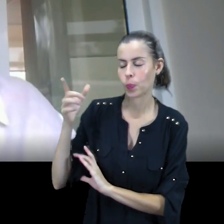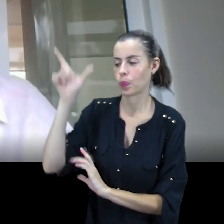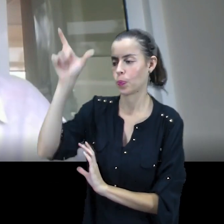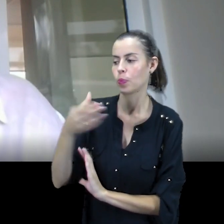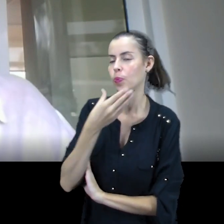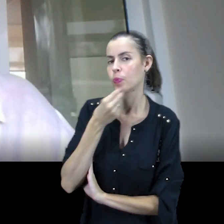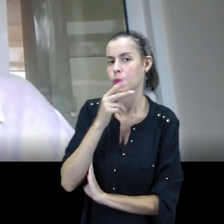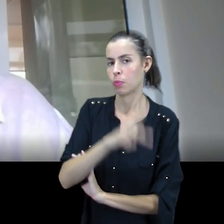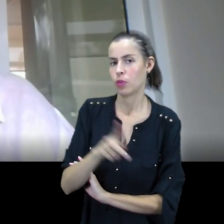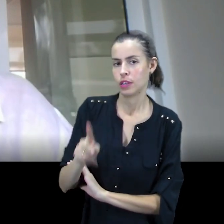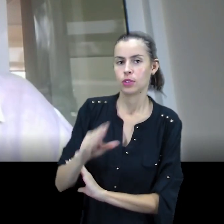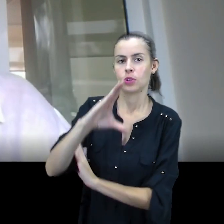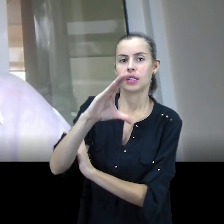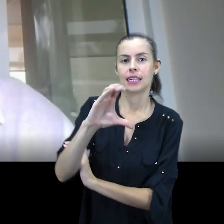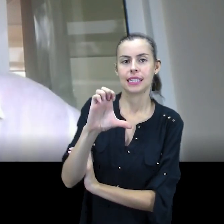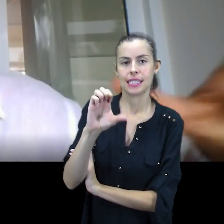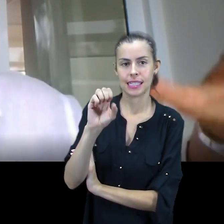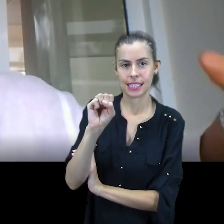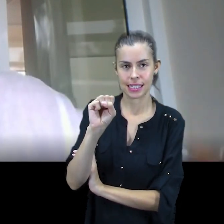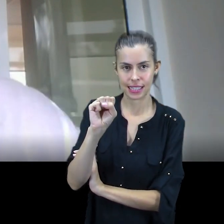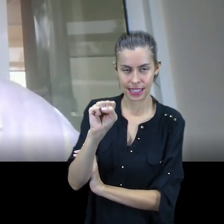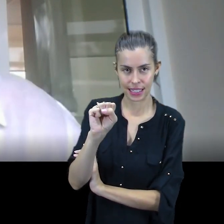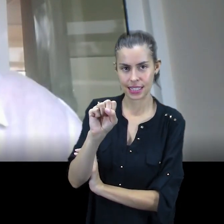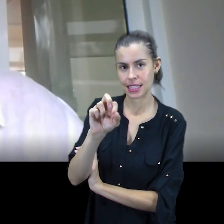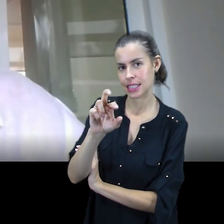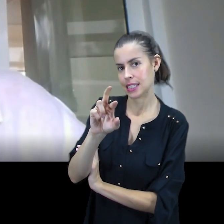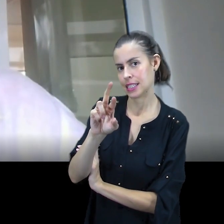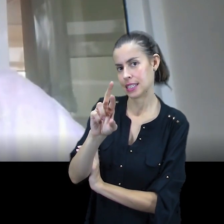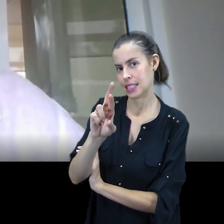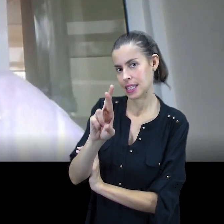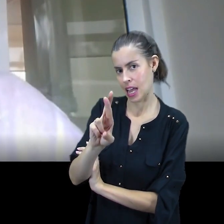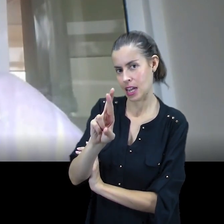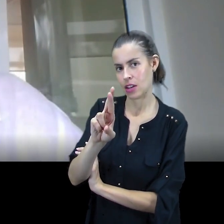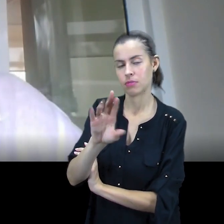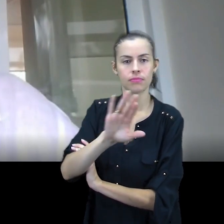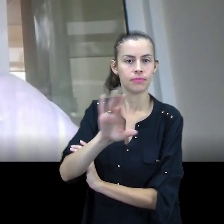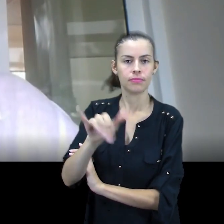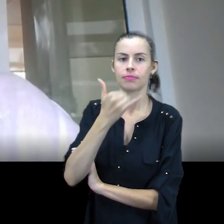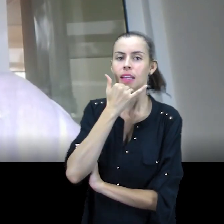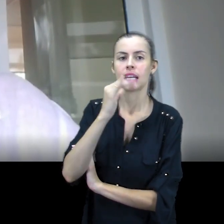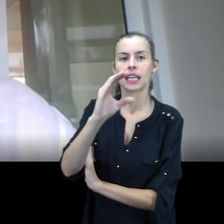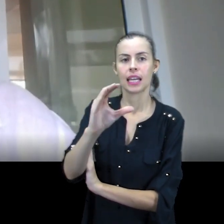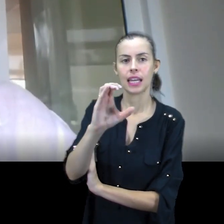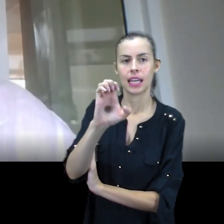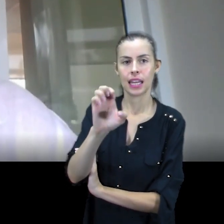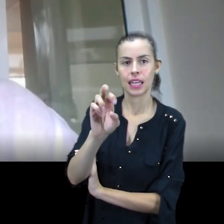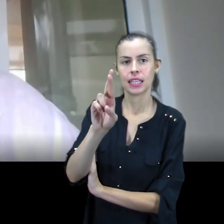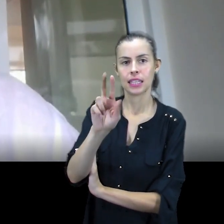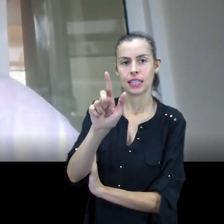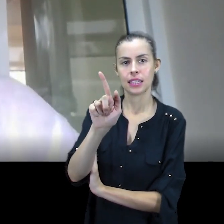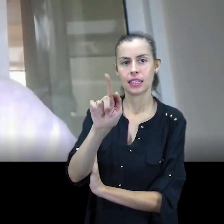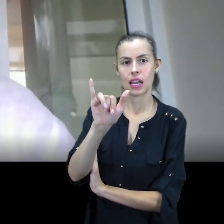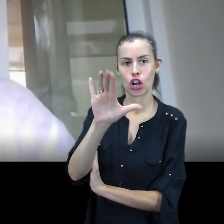Fiocruz, ele recebeu o título de professor emérito, né, póstumo, tudo, mas a gente